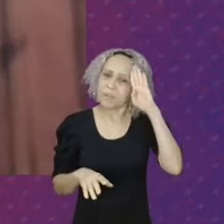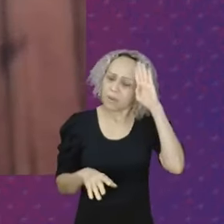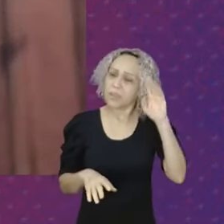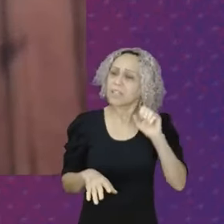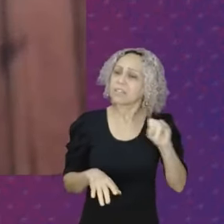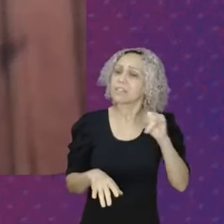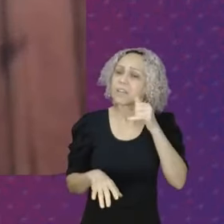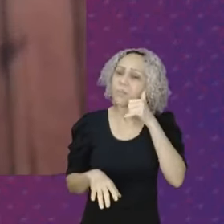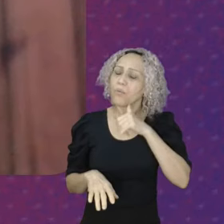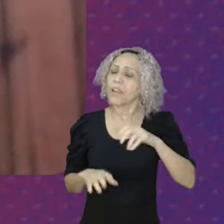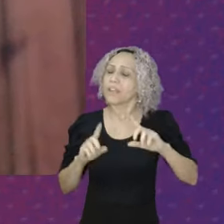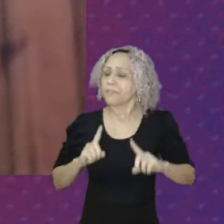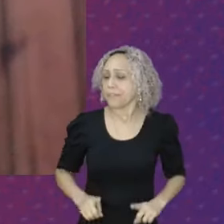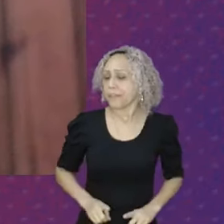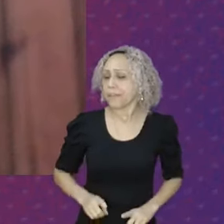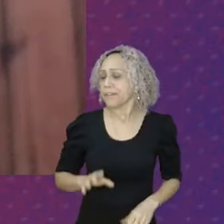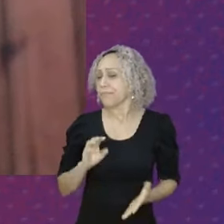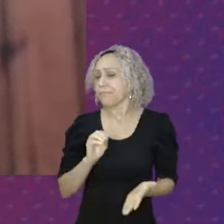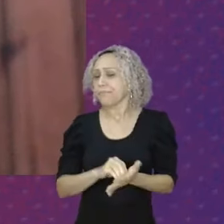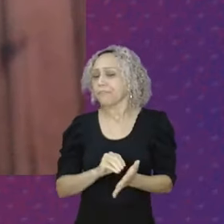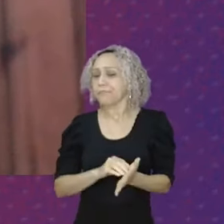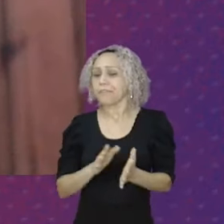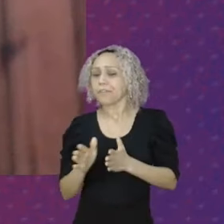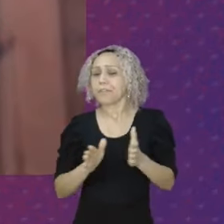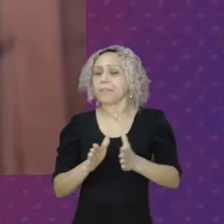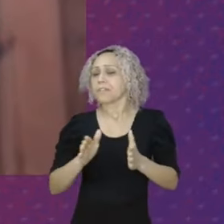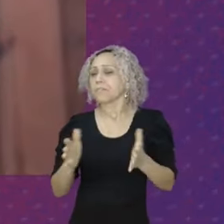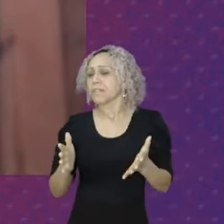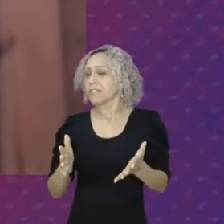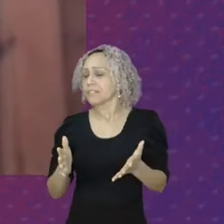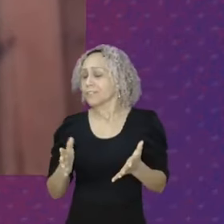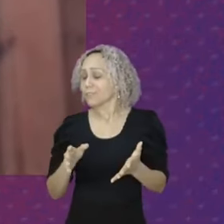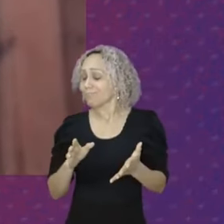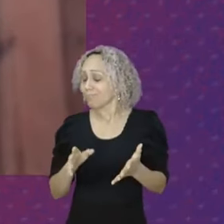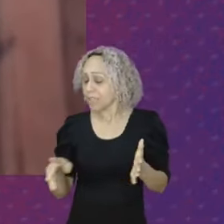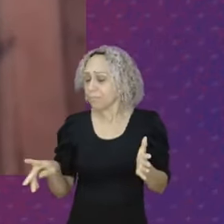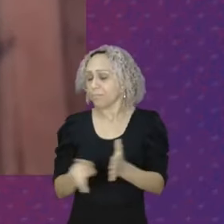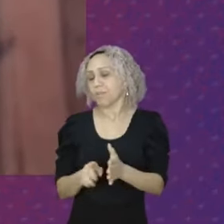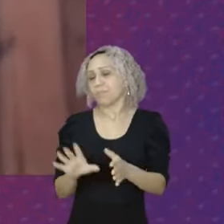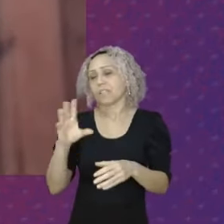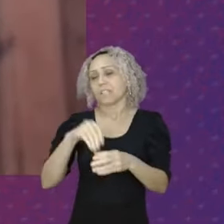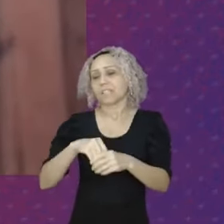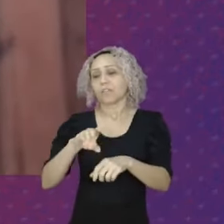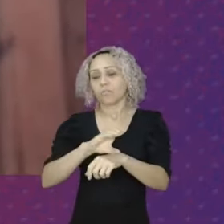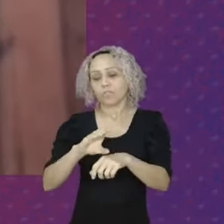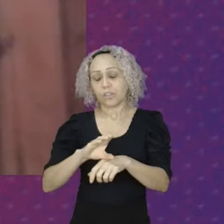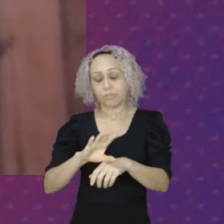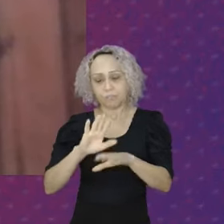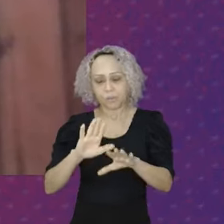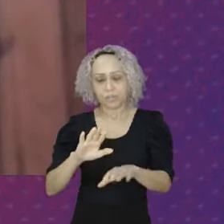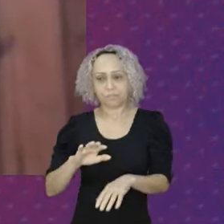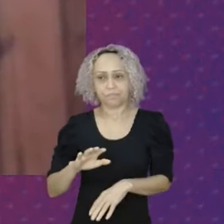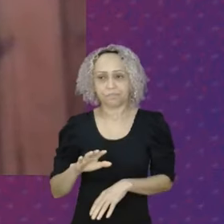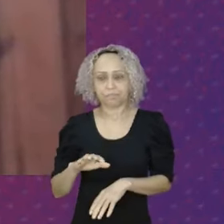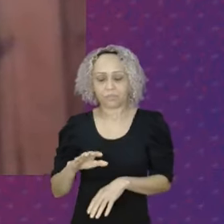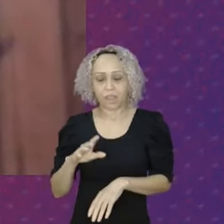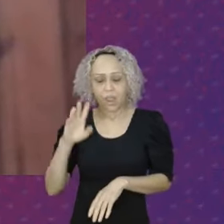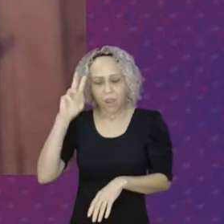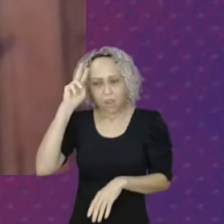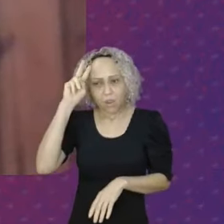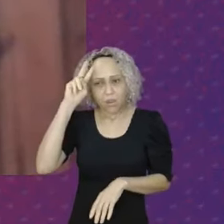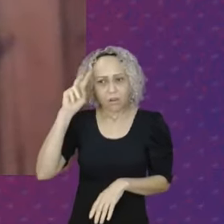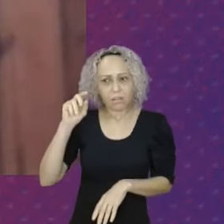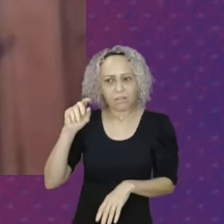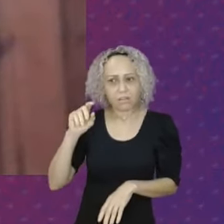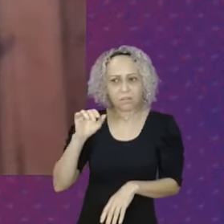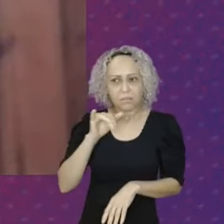seus direitos né que estão que são constitucionais dentro do nosso grupo eh eh e eu levei essa eu levei